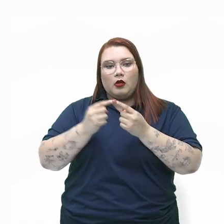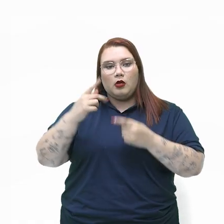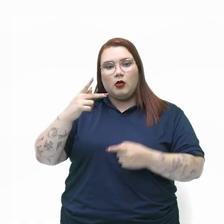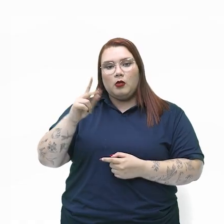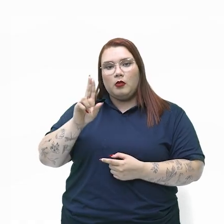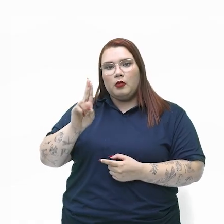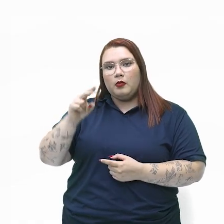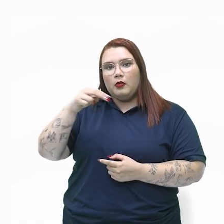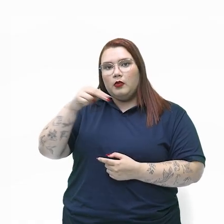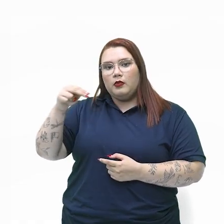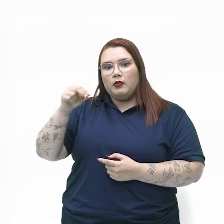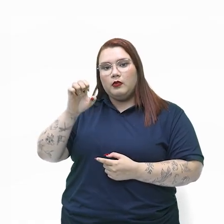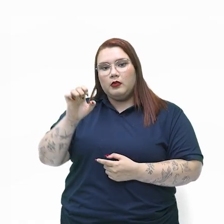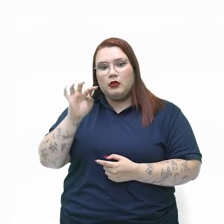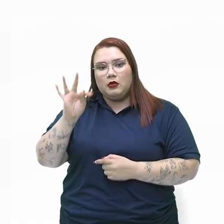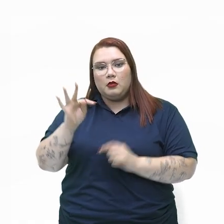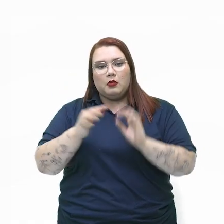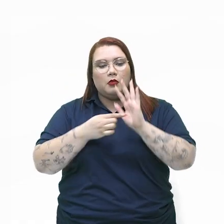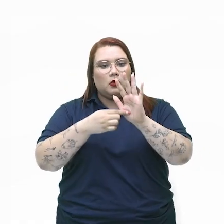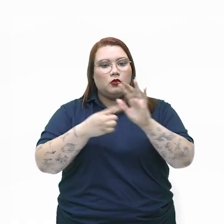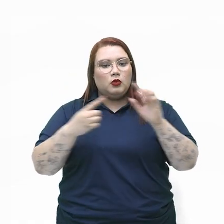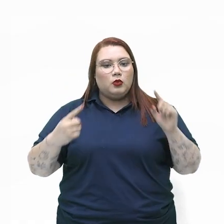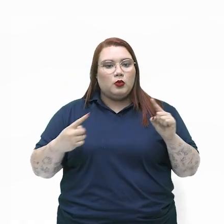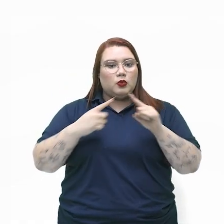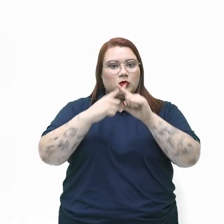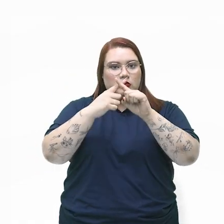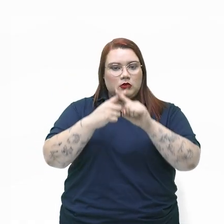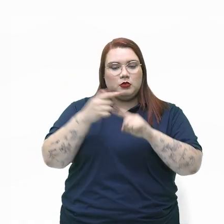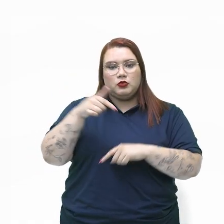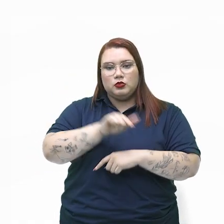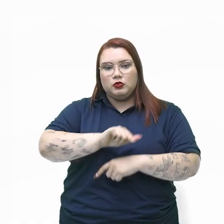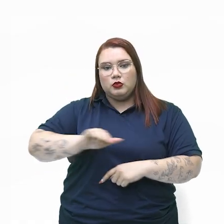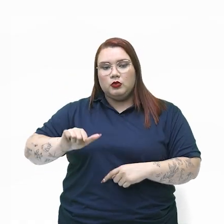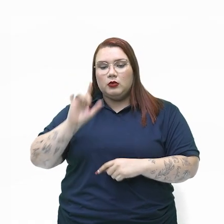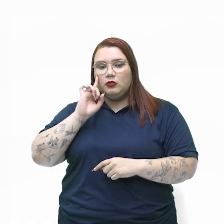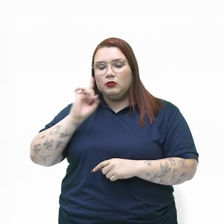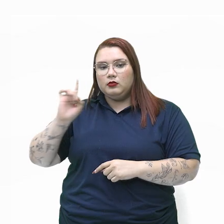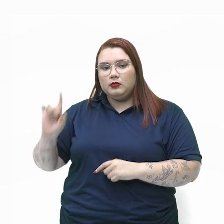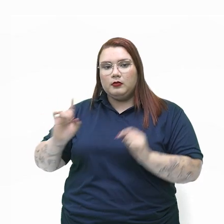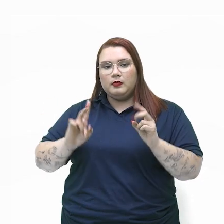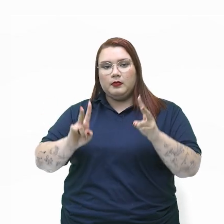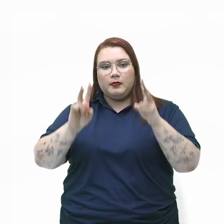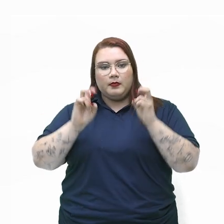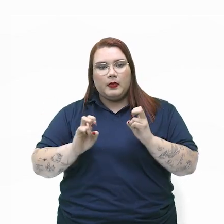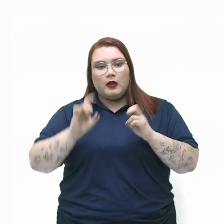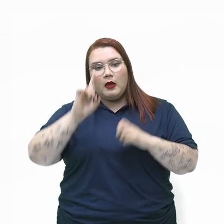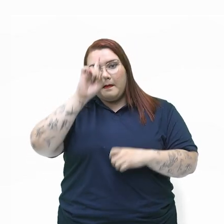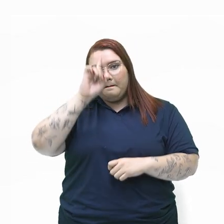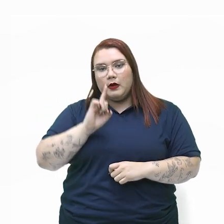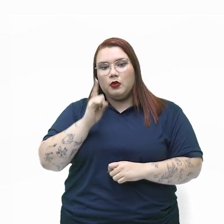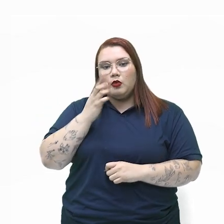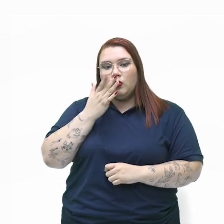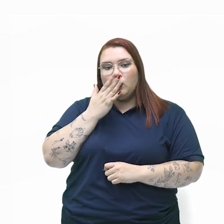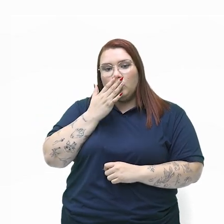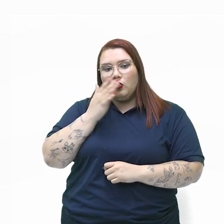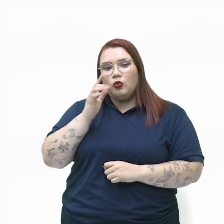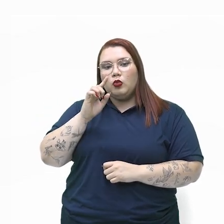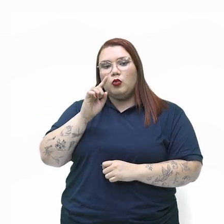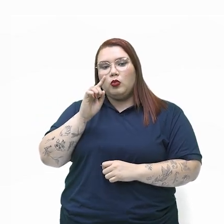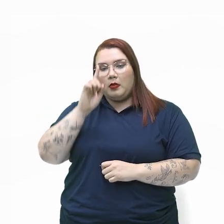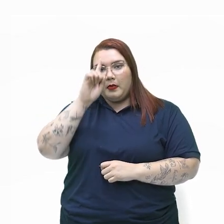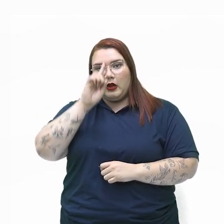Punnett, que mostra aí pra gente esse cruzamento novamente, né? A gente observa aí as ervilhas